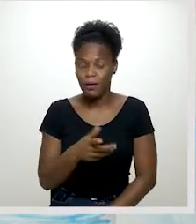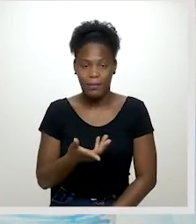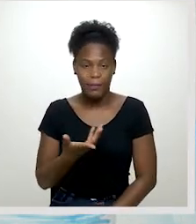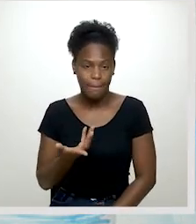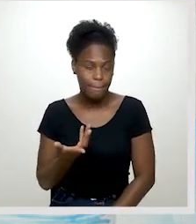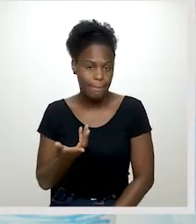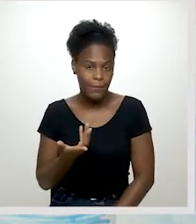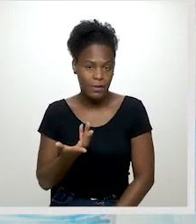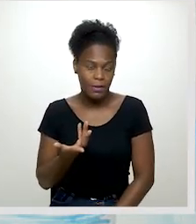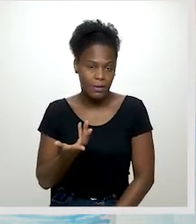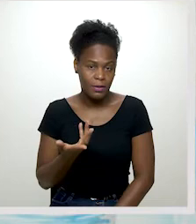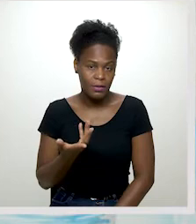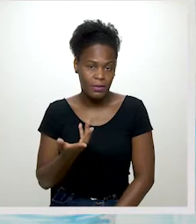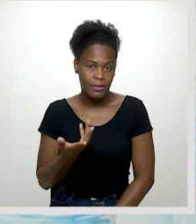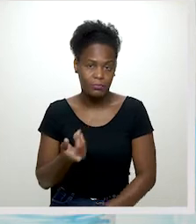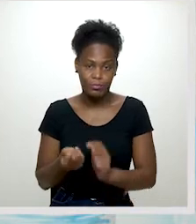foram